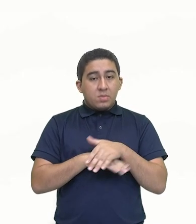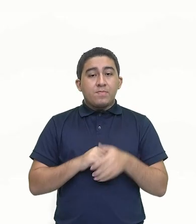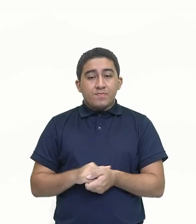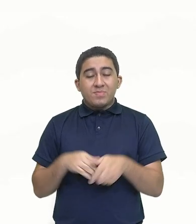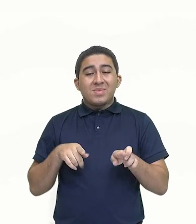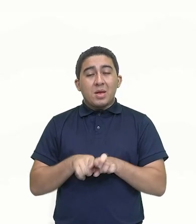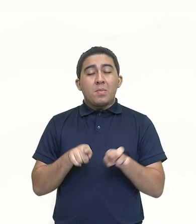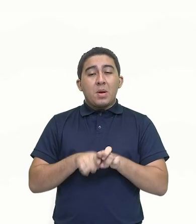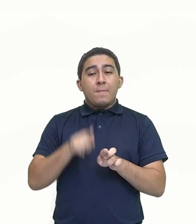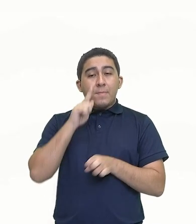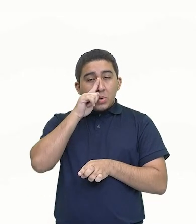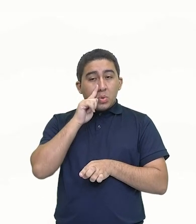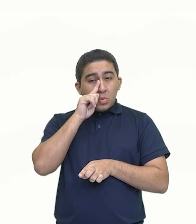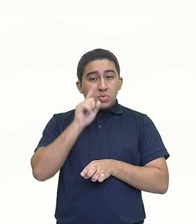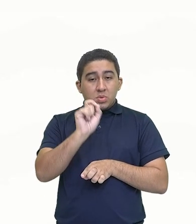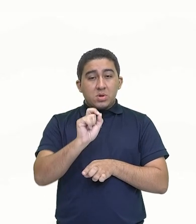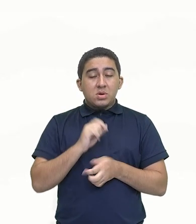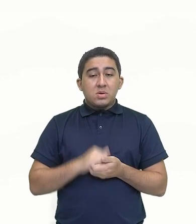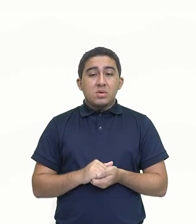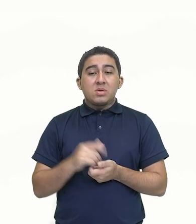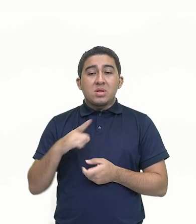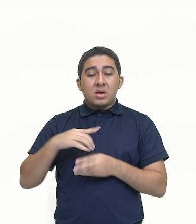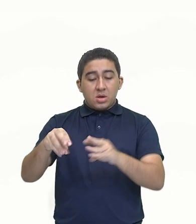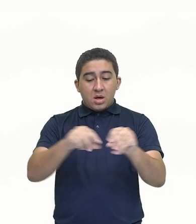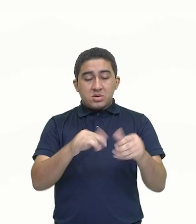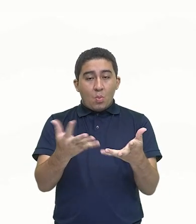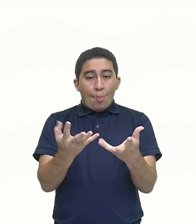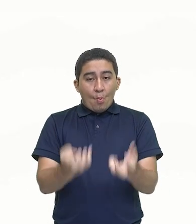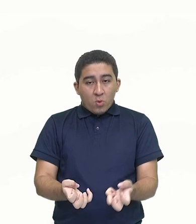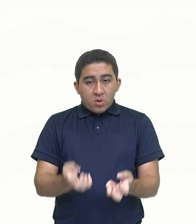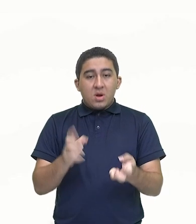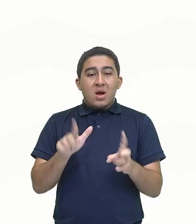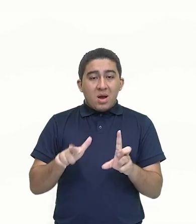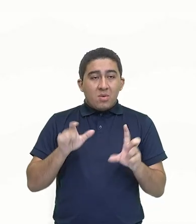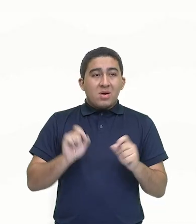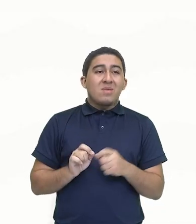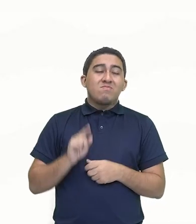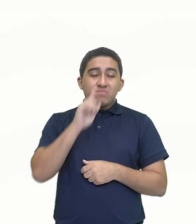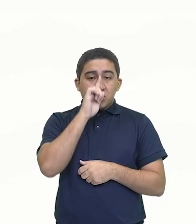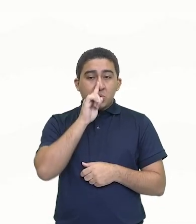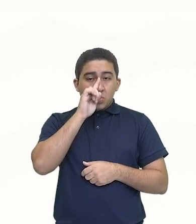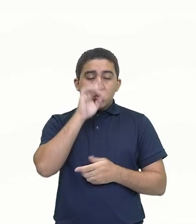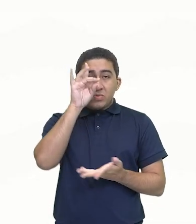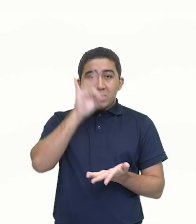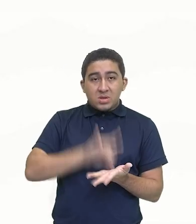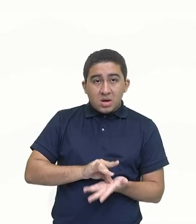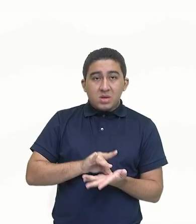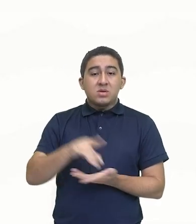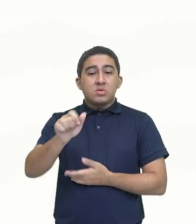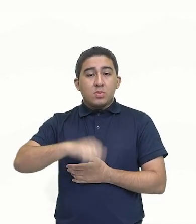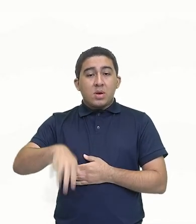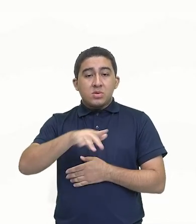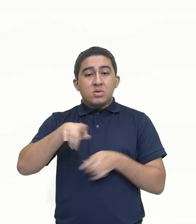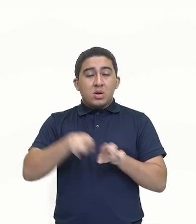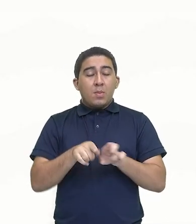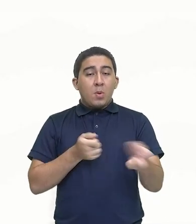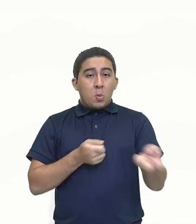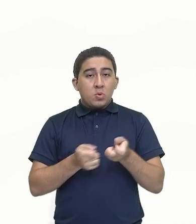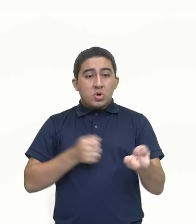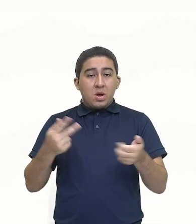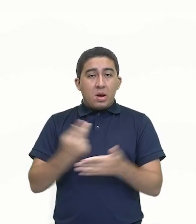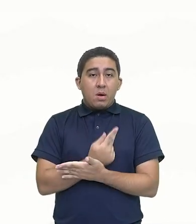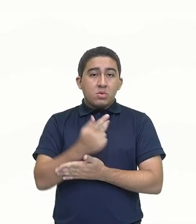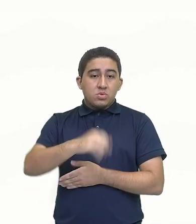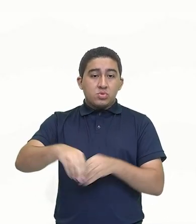ameaças também os processos de desertificação, que é muito grave aí na Caatinga, e manejo inadequado